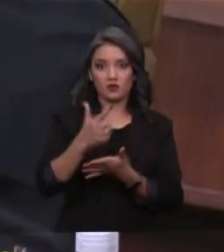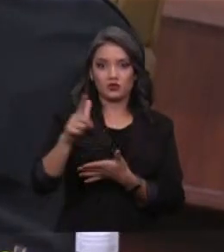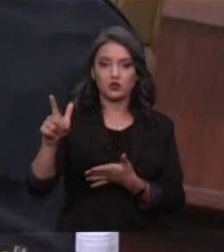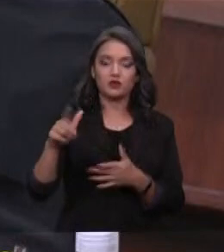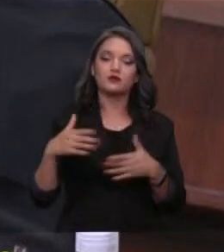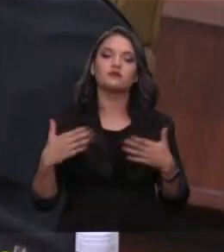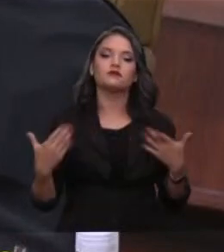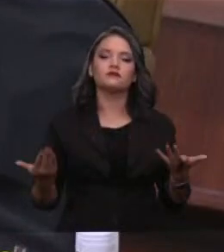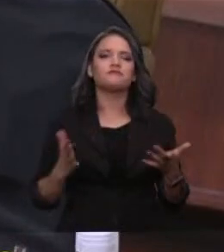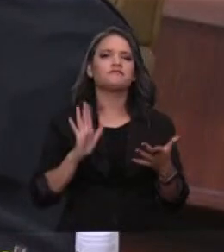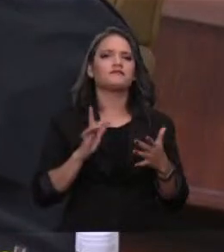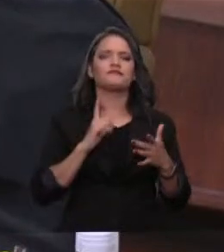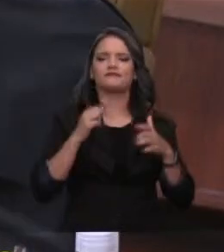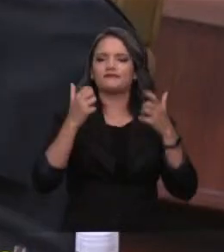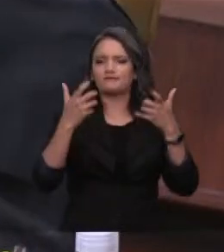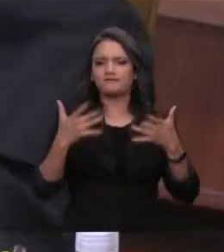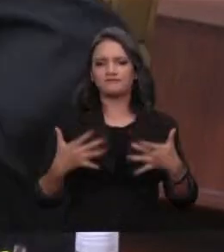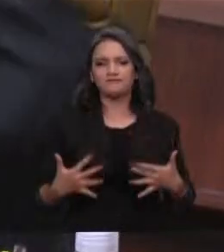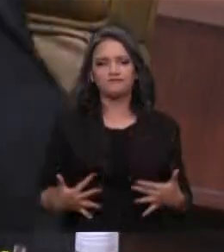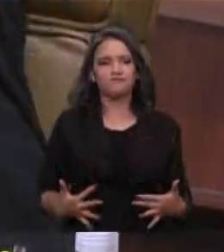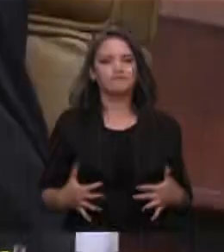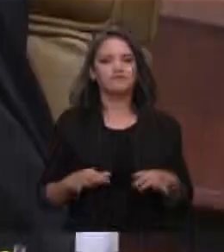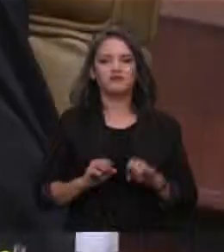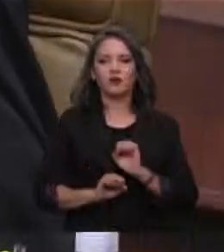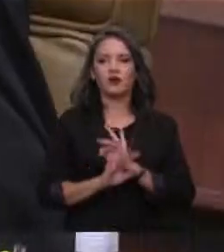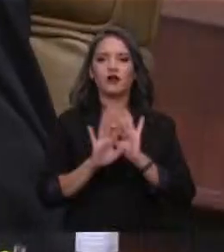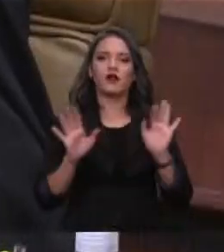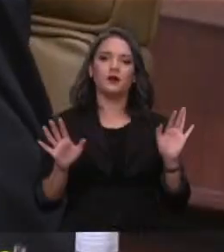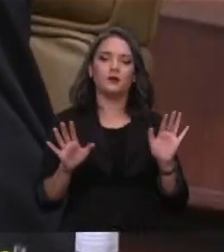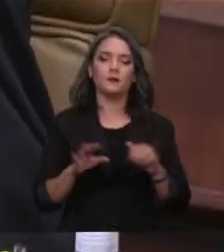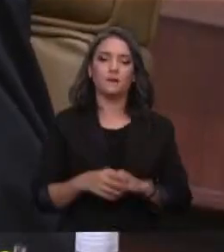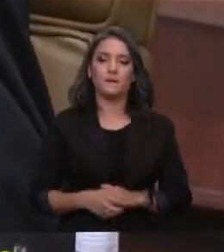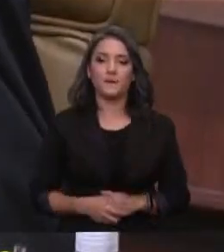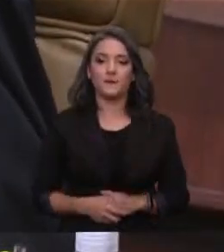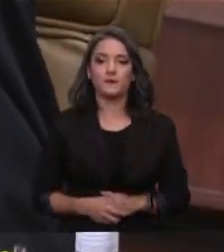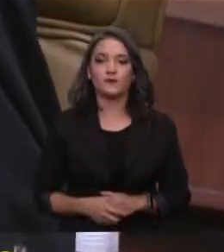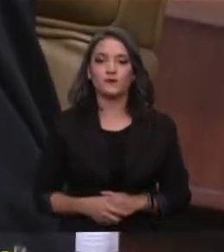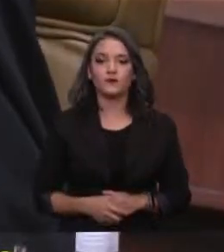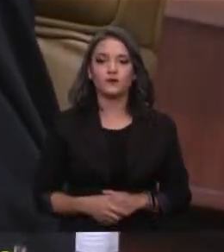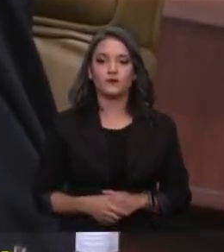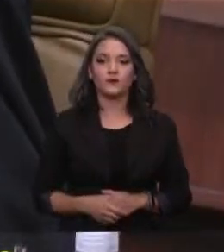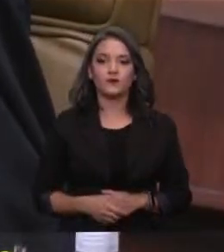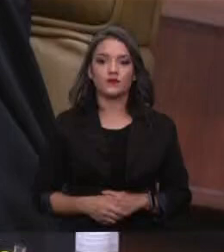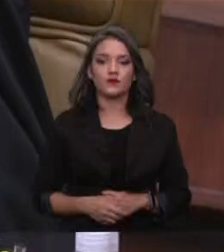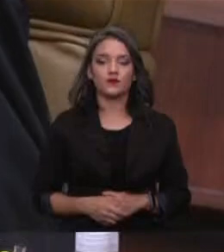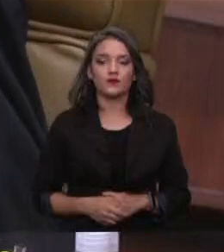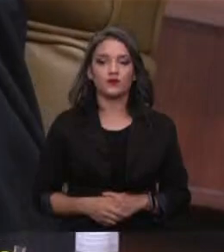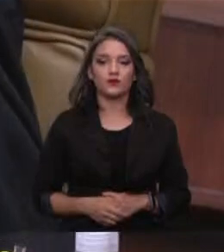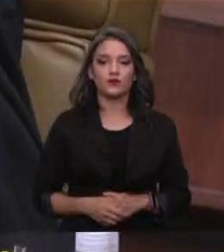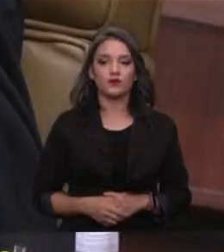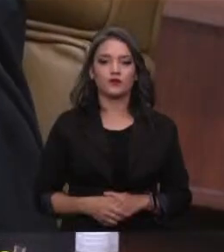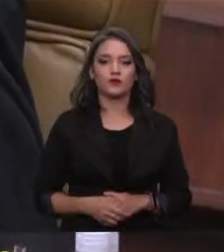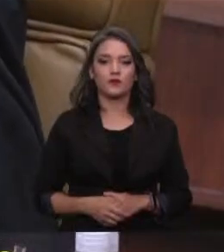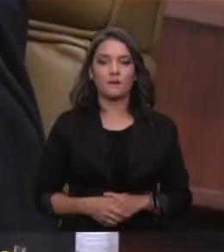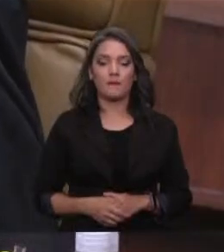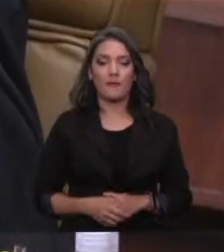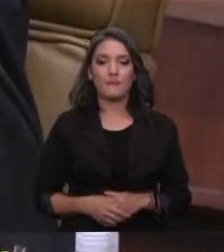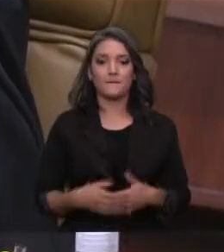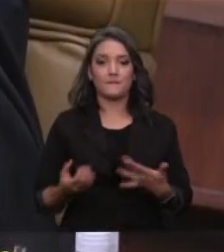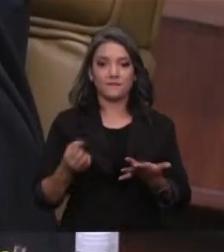acho que as questões estão já muito bem fundamentadas nesse sentido. Em relação